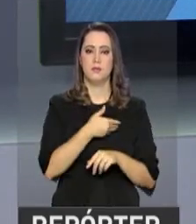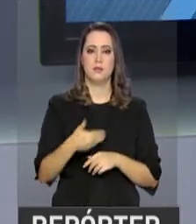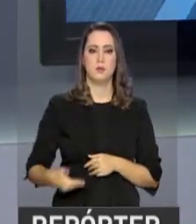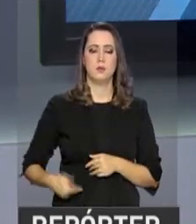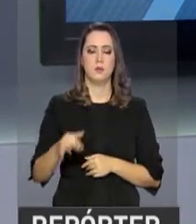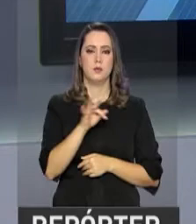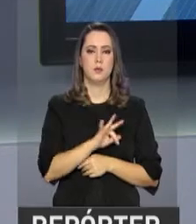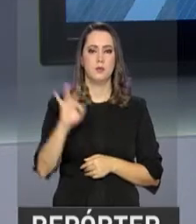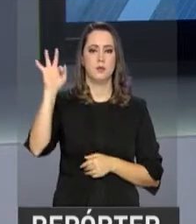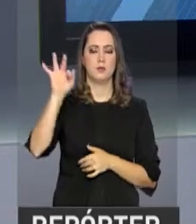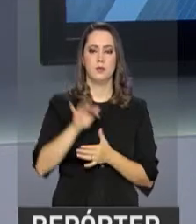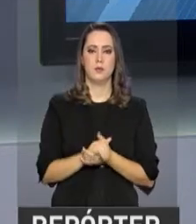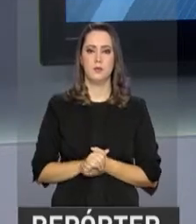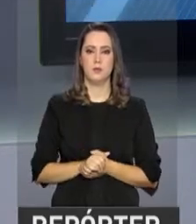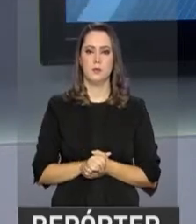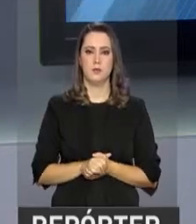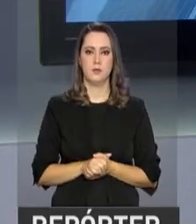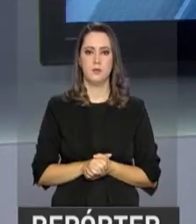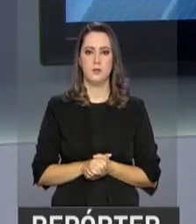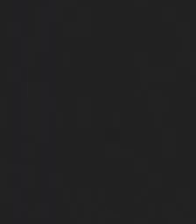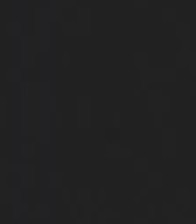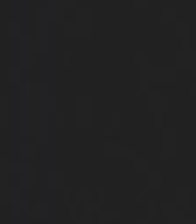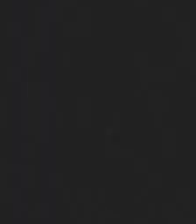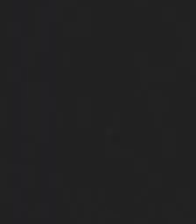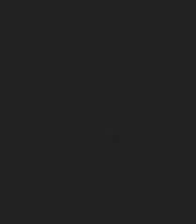nbr a tv do governo federal